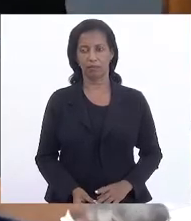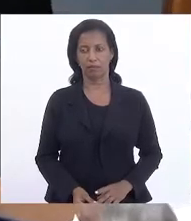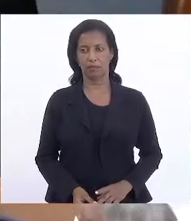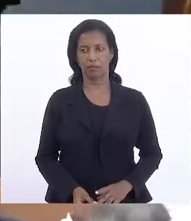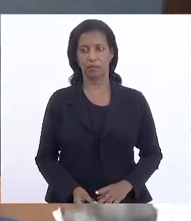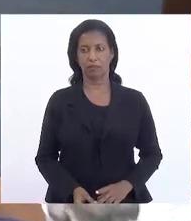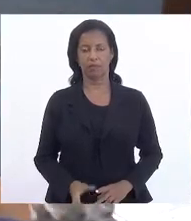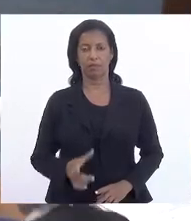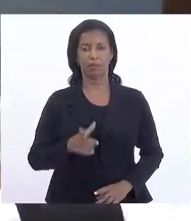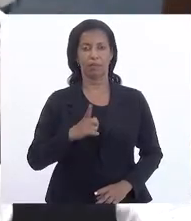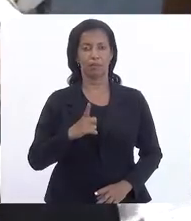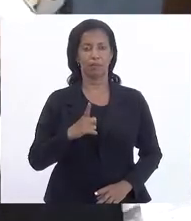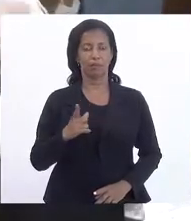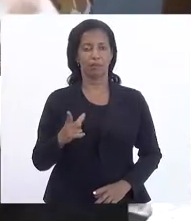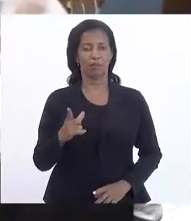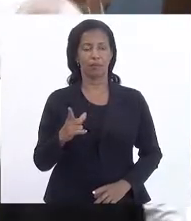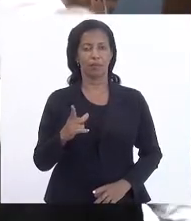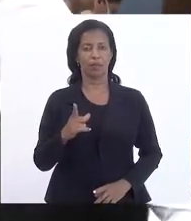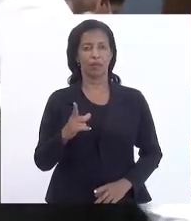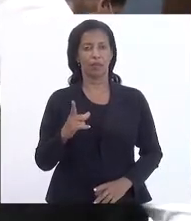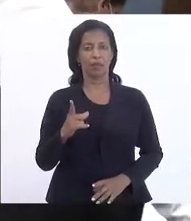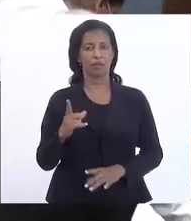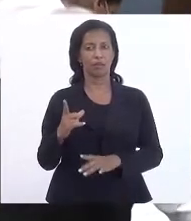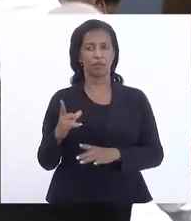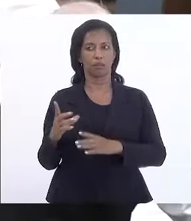Dispõe sobre adesão...